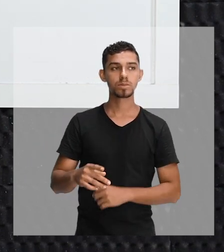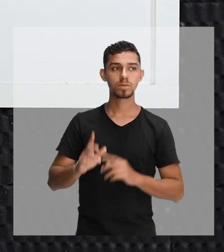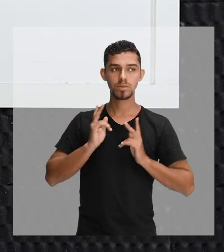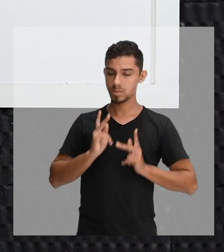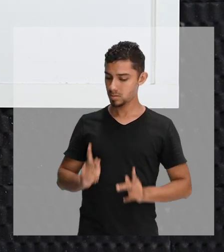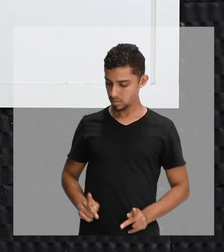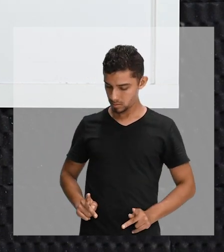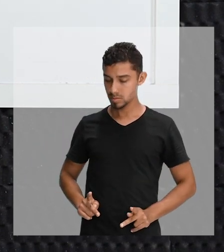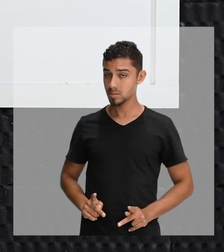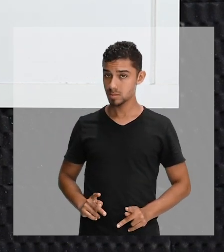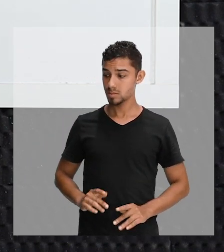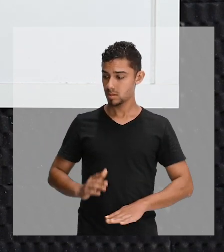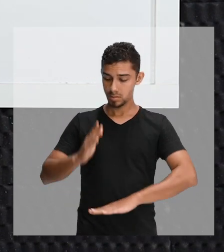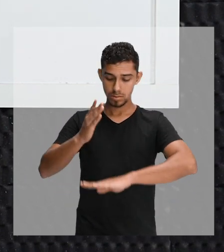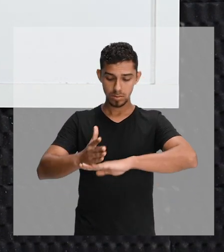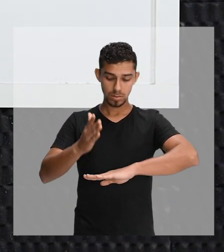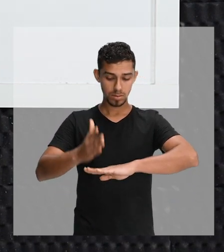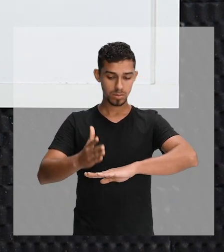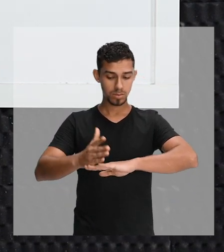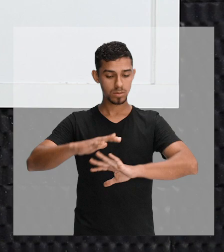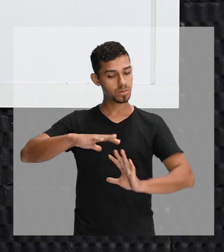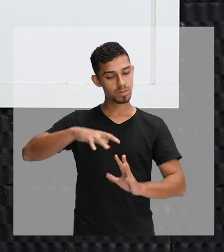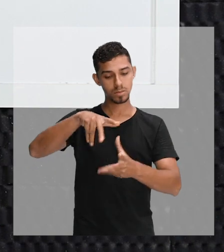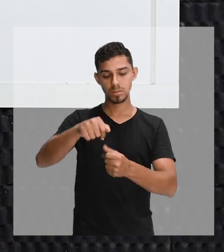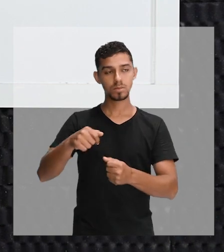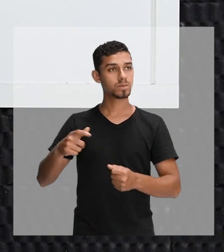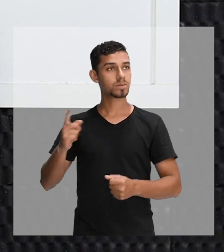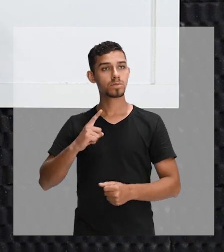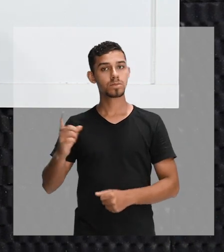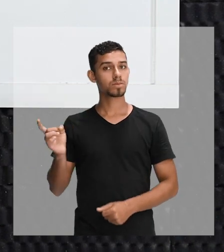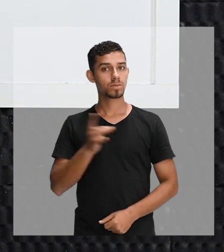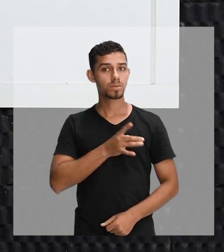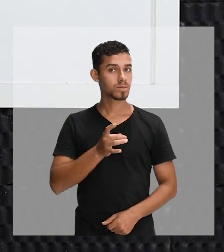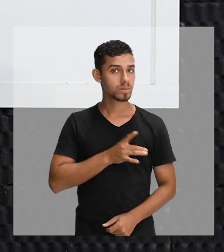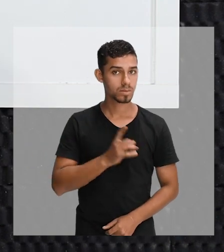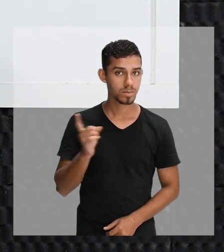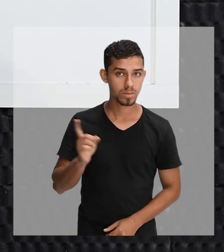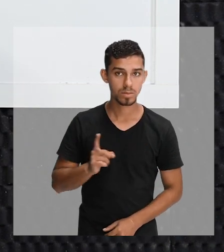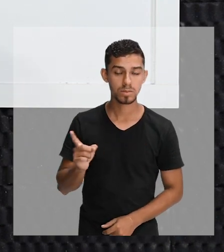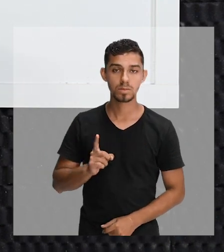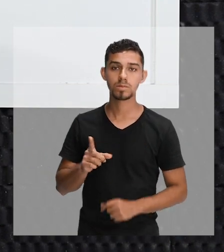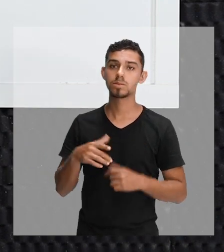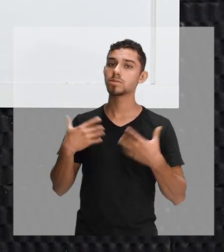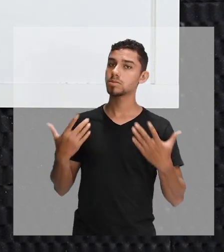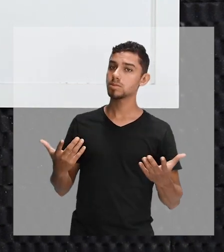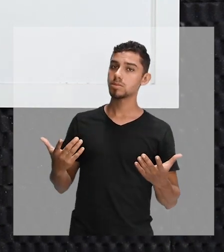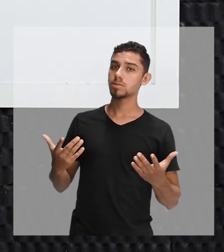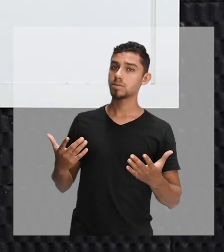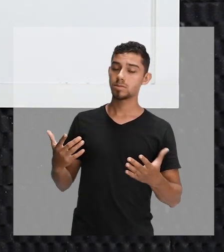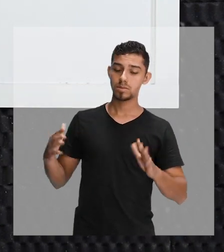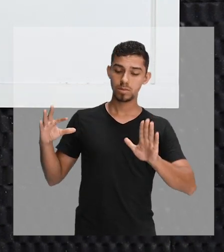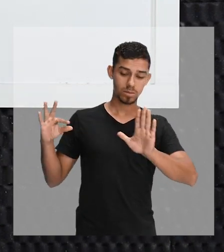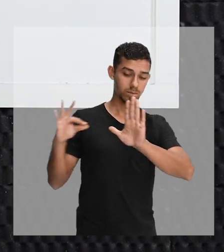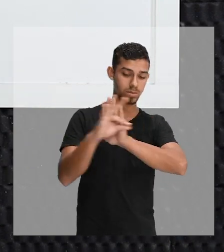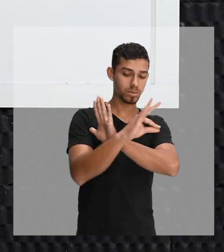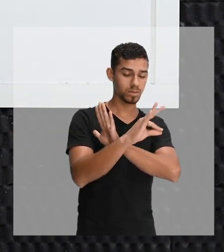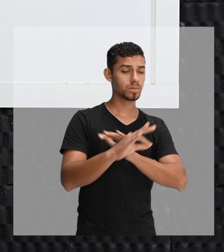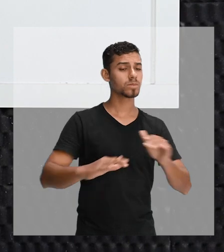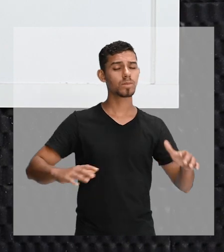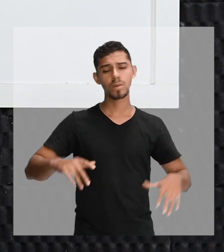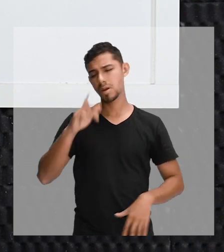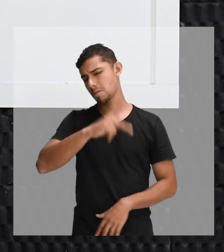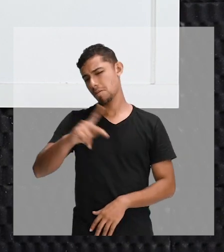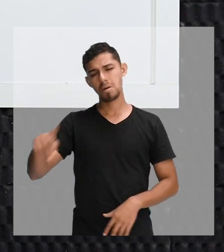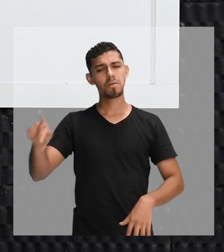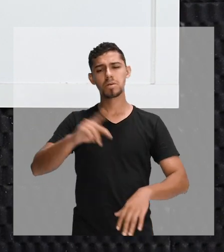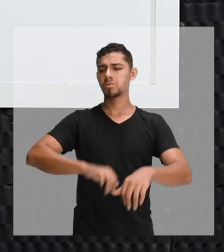mundo moderno não será mais através do medo e da coerção, tá? Muitos professores na universidade, tem um